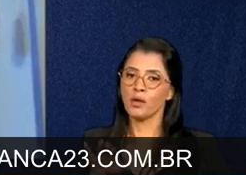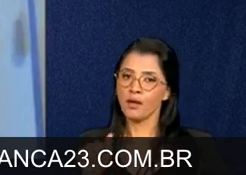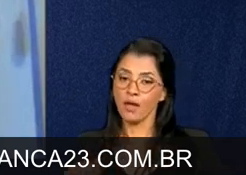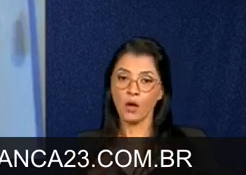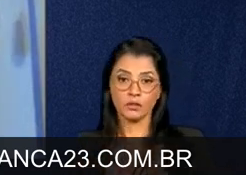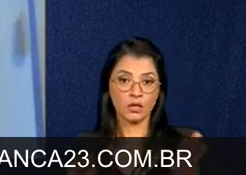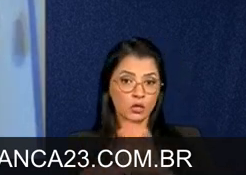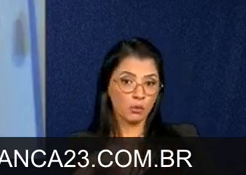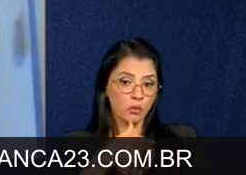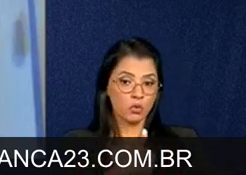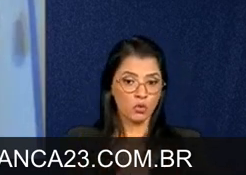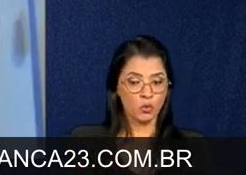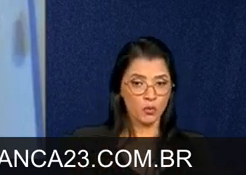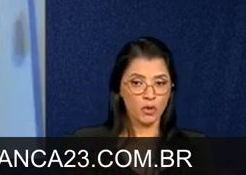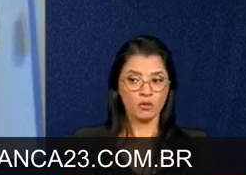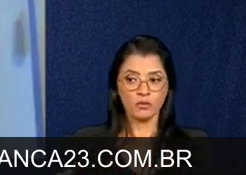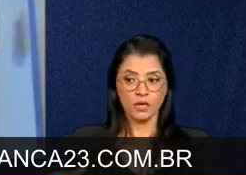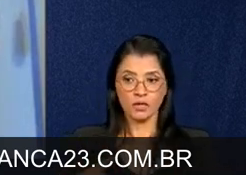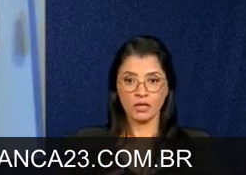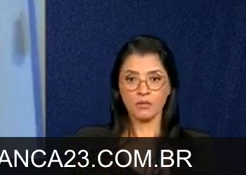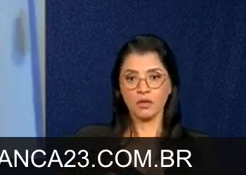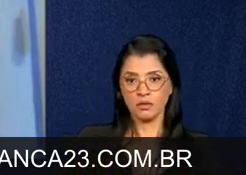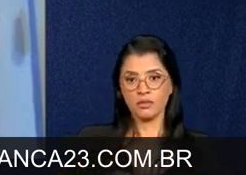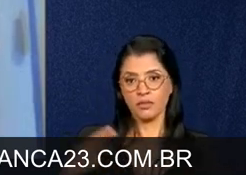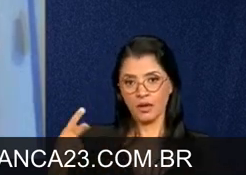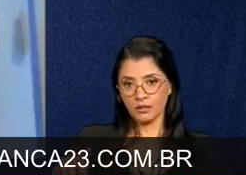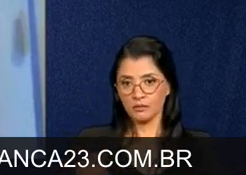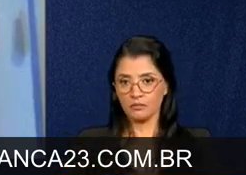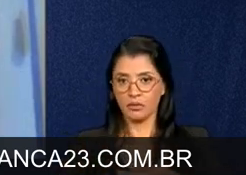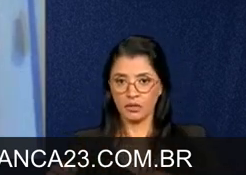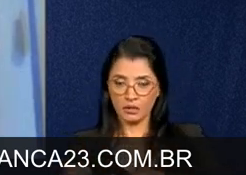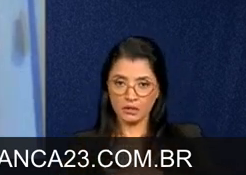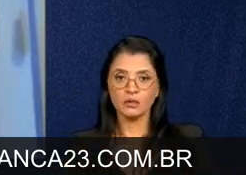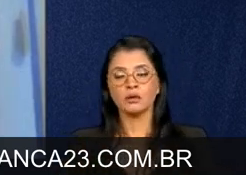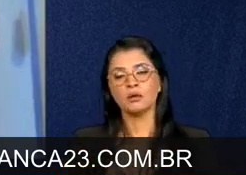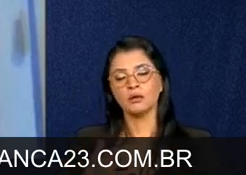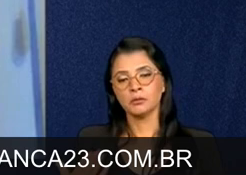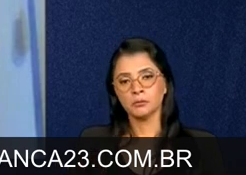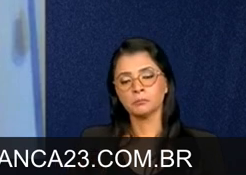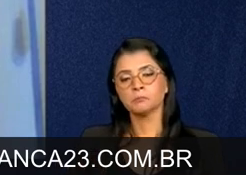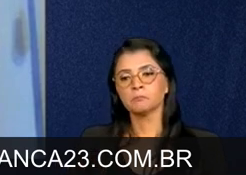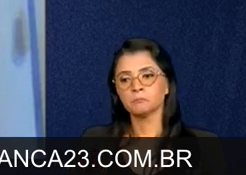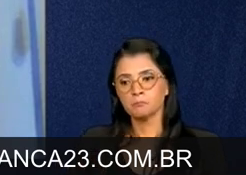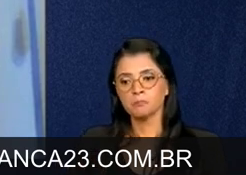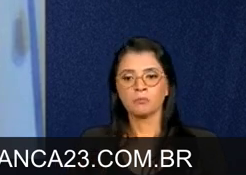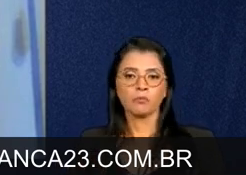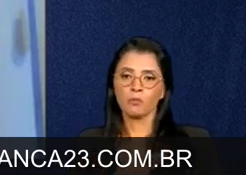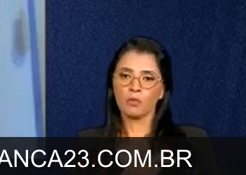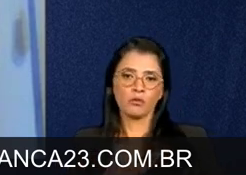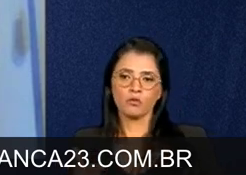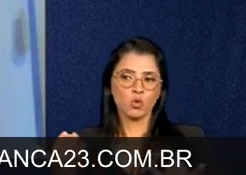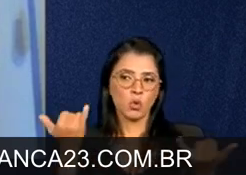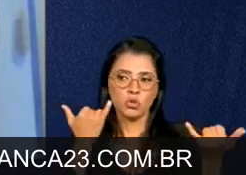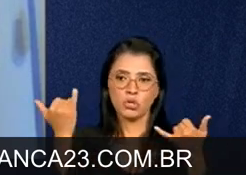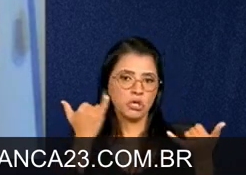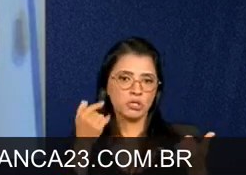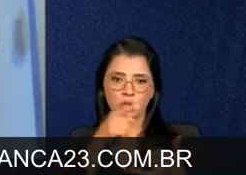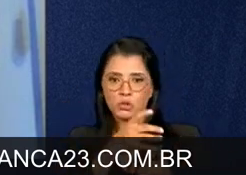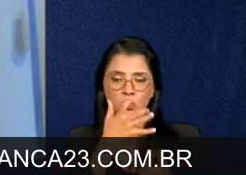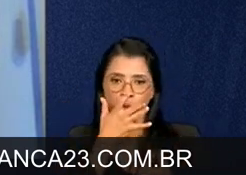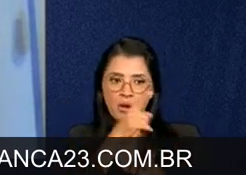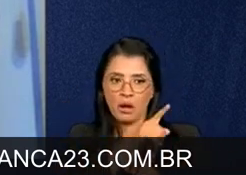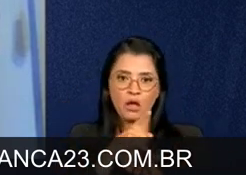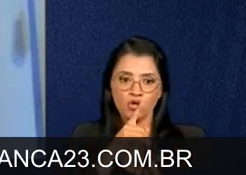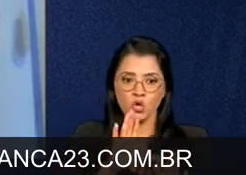do governo que recebe reclamações de grandes empresas, um sinal com muito sucesso, e que nós não temos nenhuma notícia sobre vazamento de dados